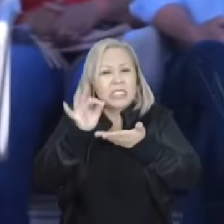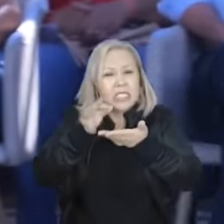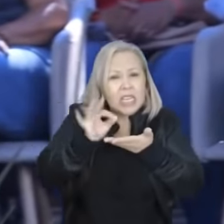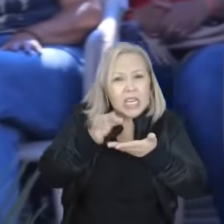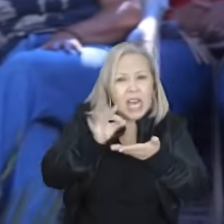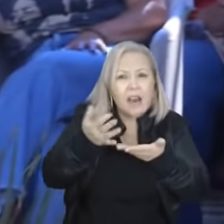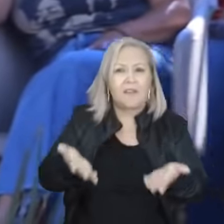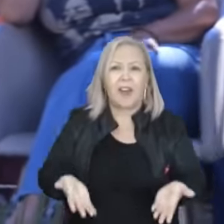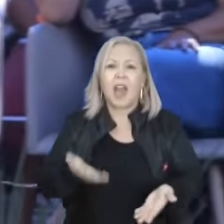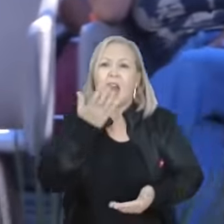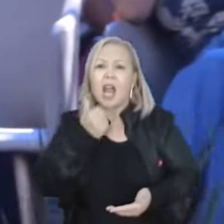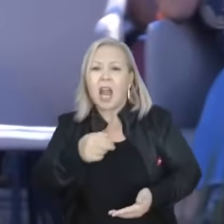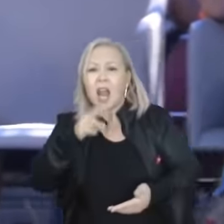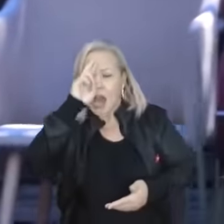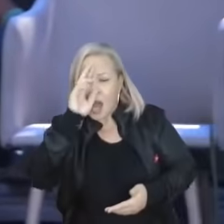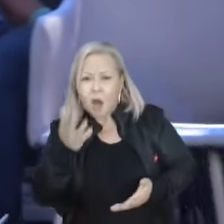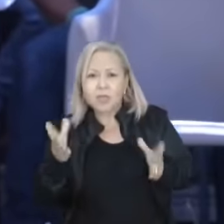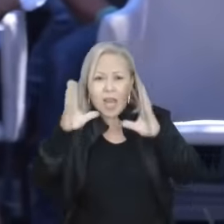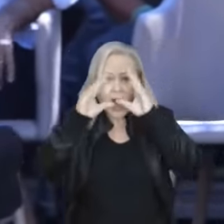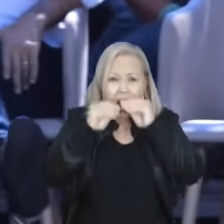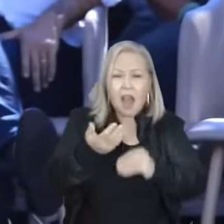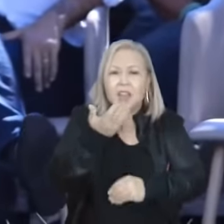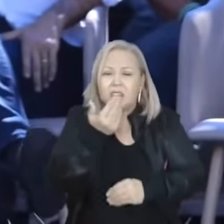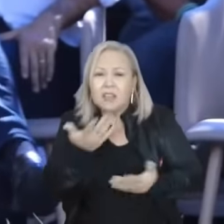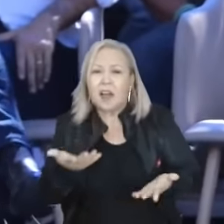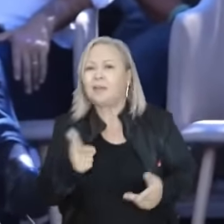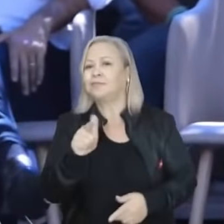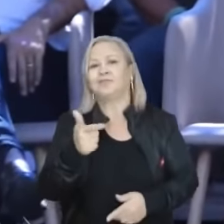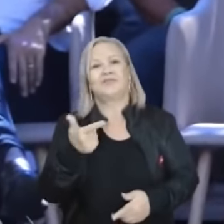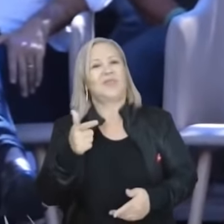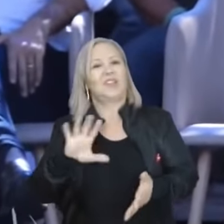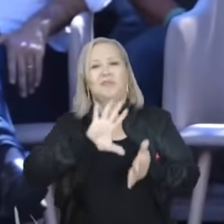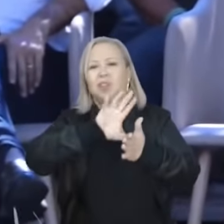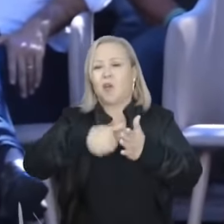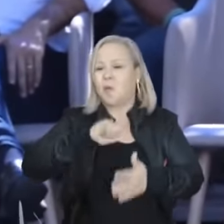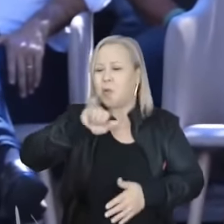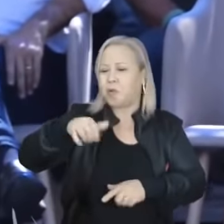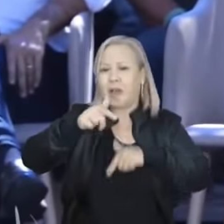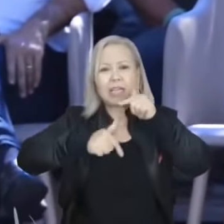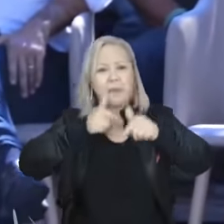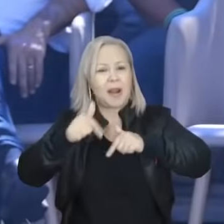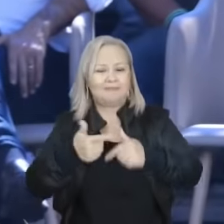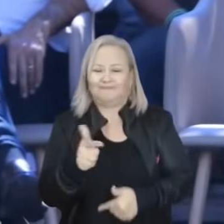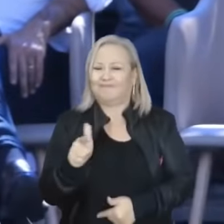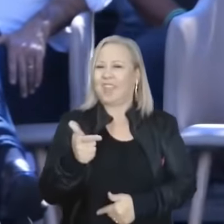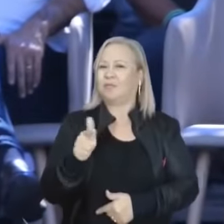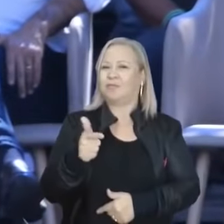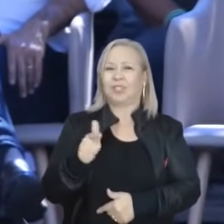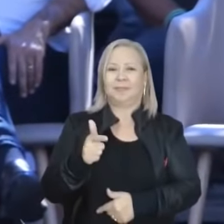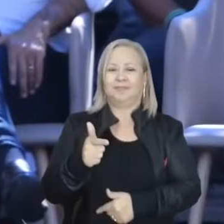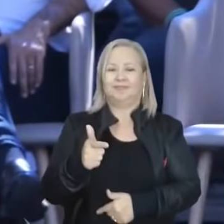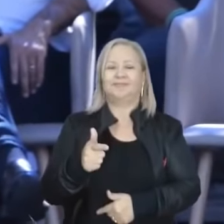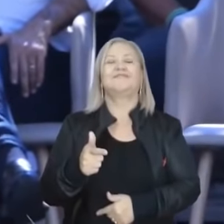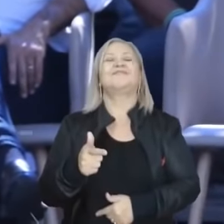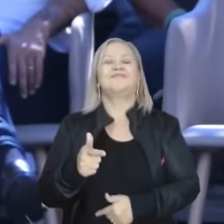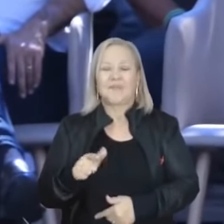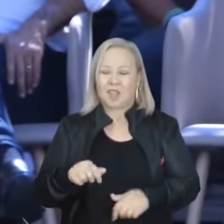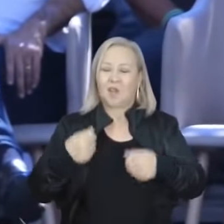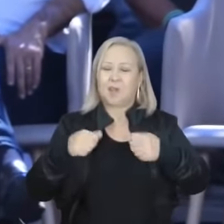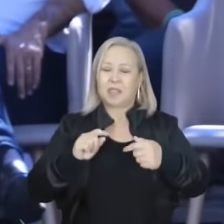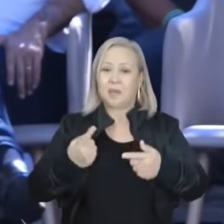jantar, não tinha roubo. Se ele tivesse a oportunidade de trabalhar, não tinha. Então nós temos que, ao invés de achar